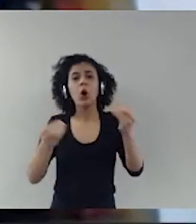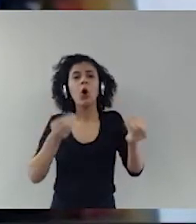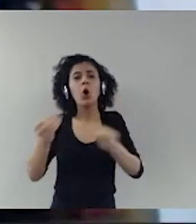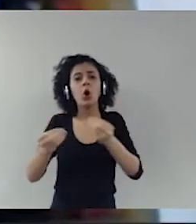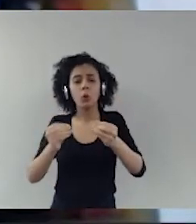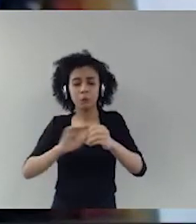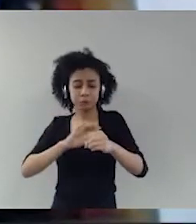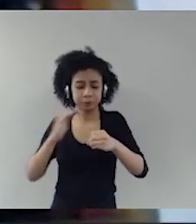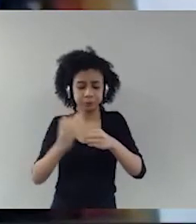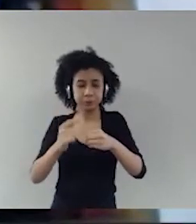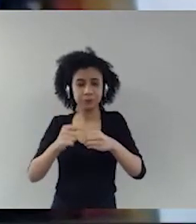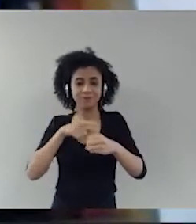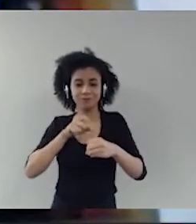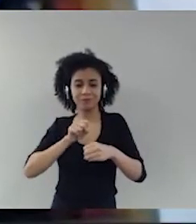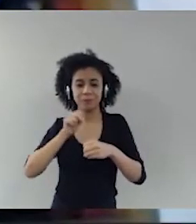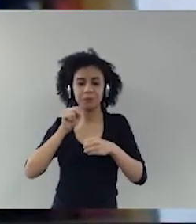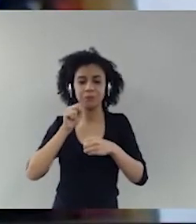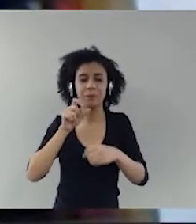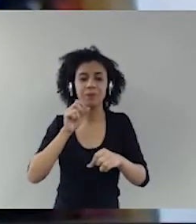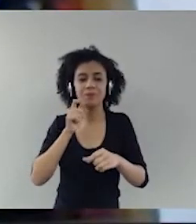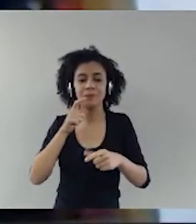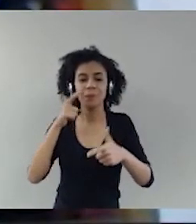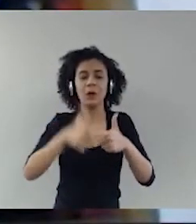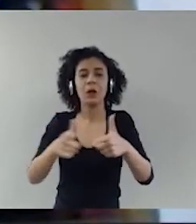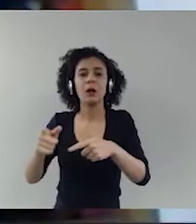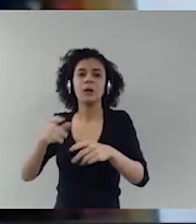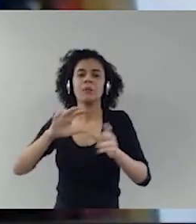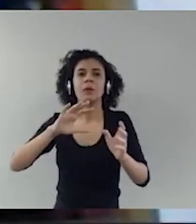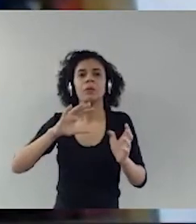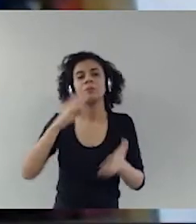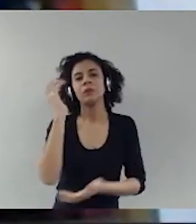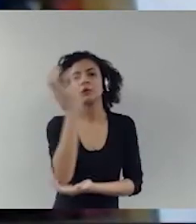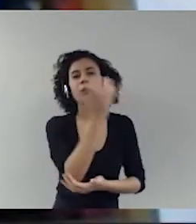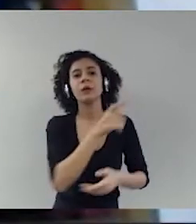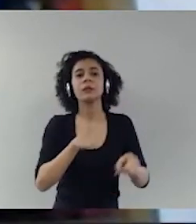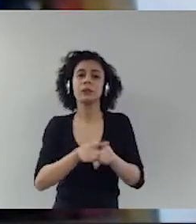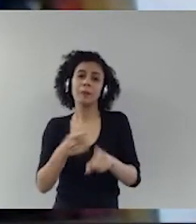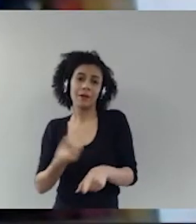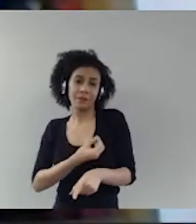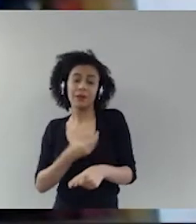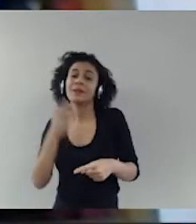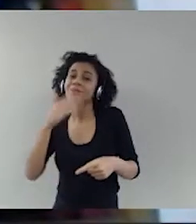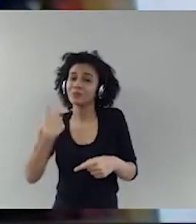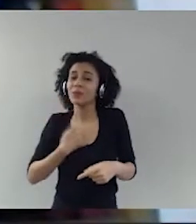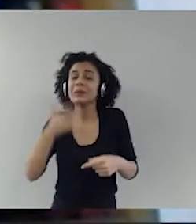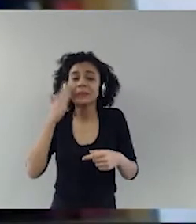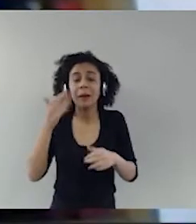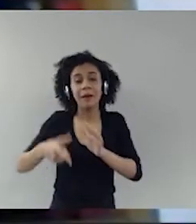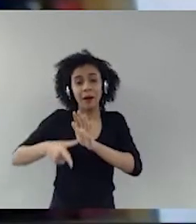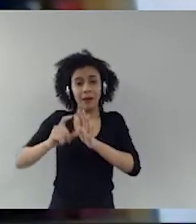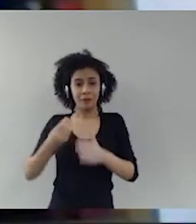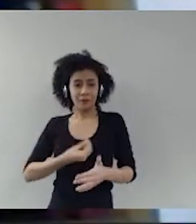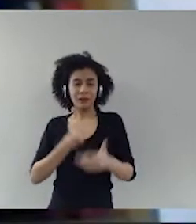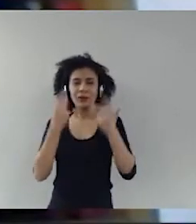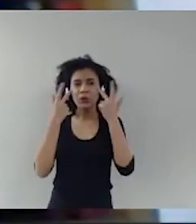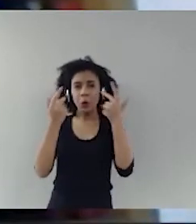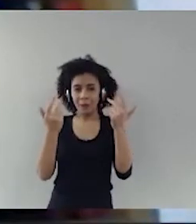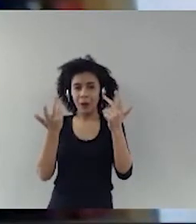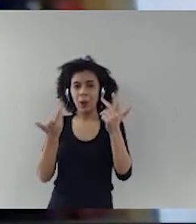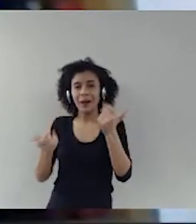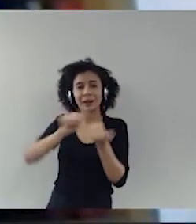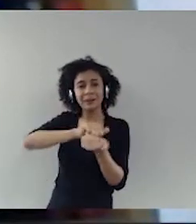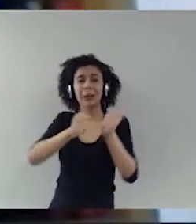pandemia afeta o meio ambiente e a vida, a gente já sabe que a vida vai demorar a voltar, o que era, se é que vai,